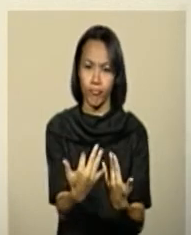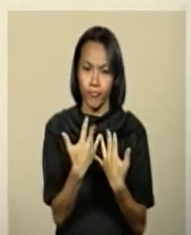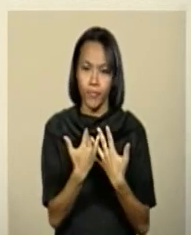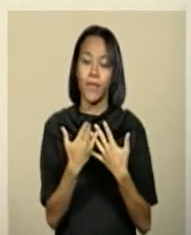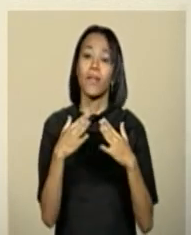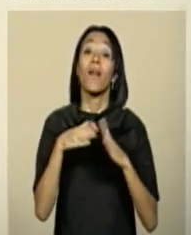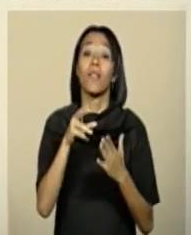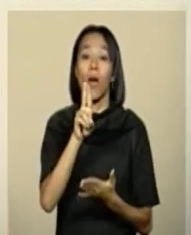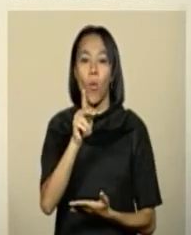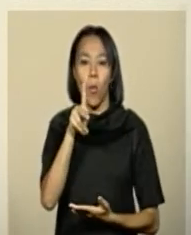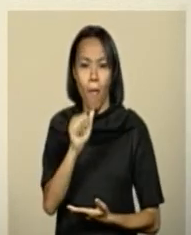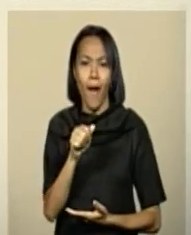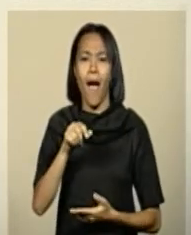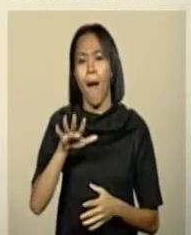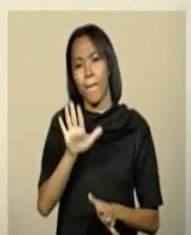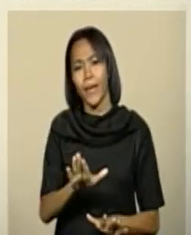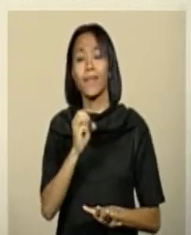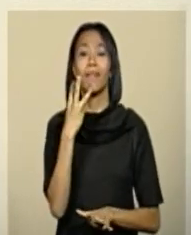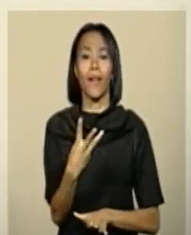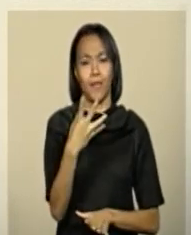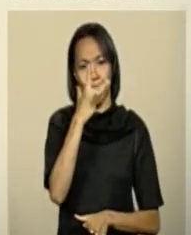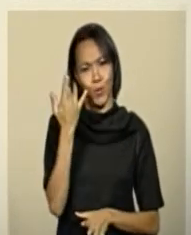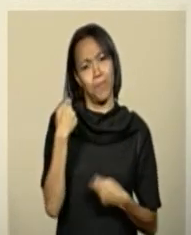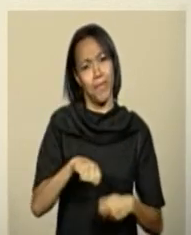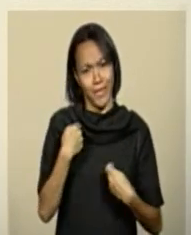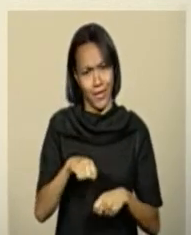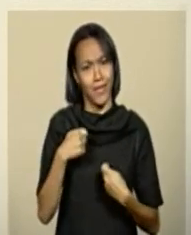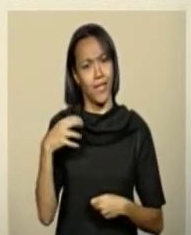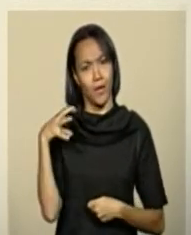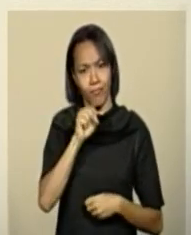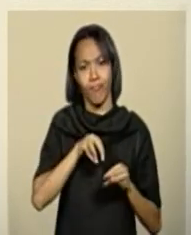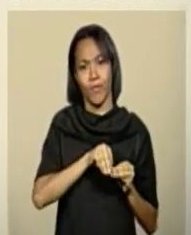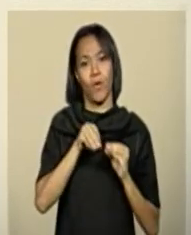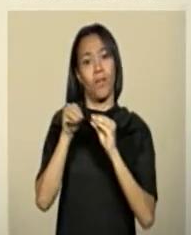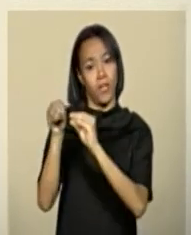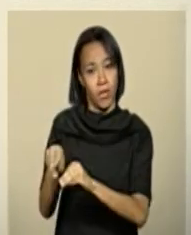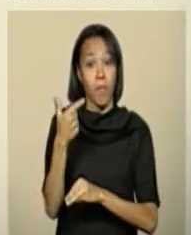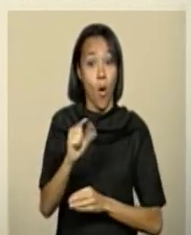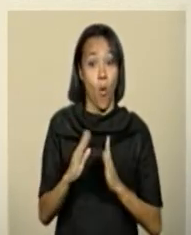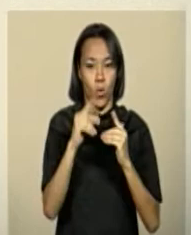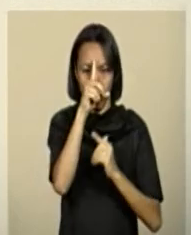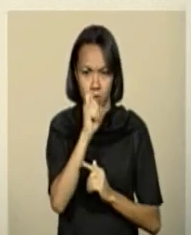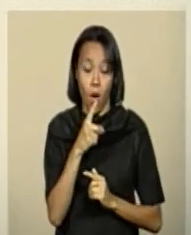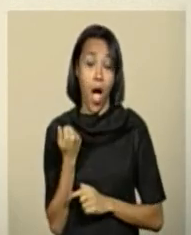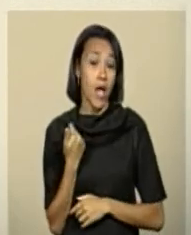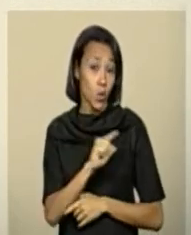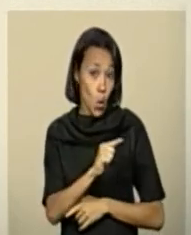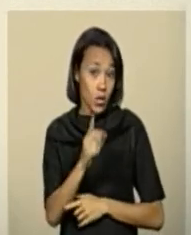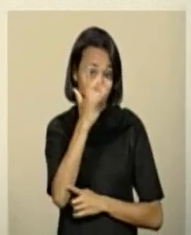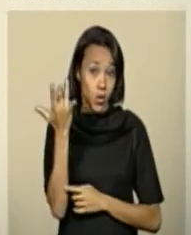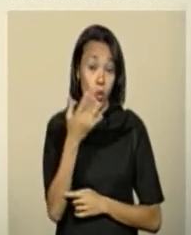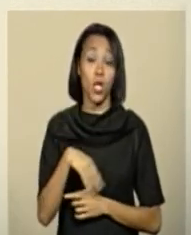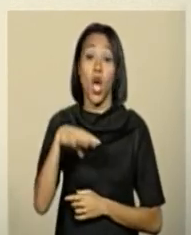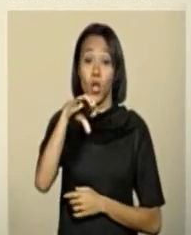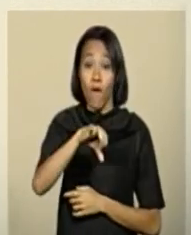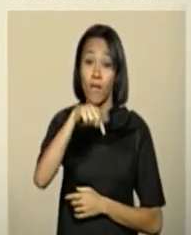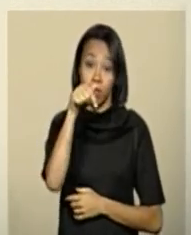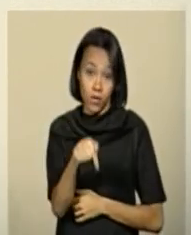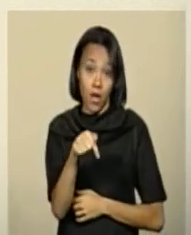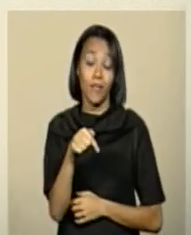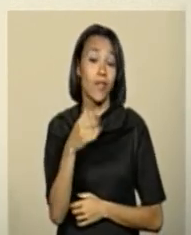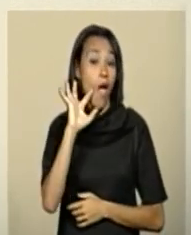UPAs, apenas 3 pessoas precisam ser transferidas para um hospital. As outras